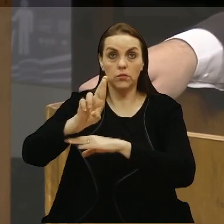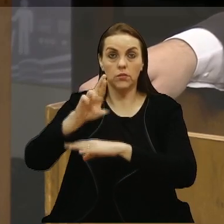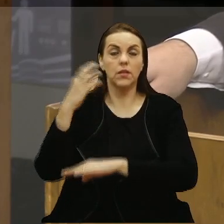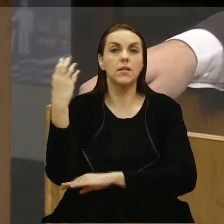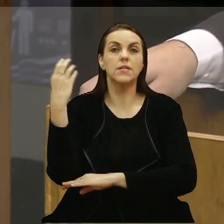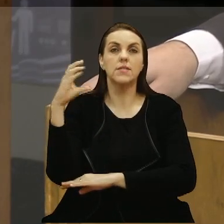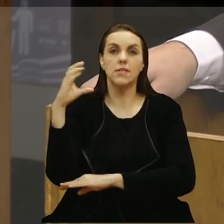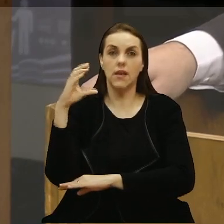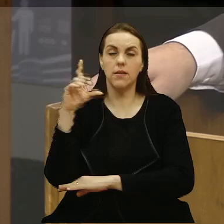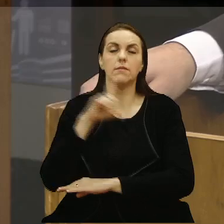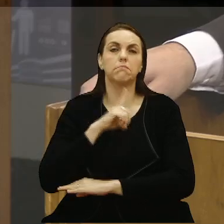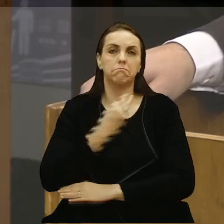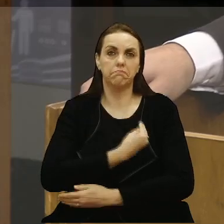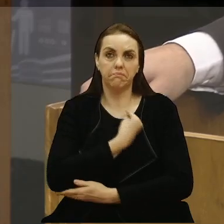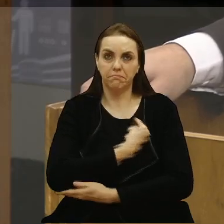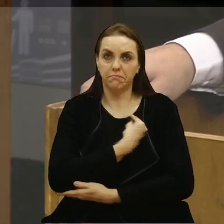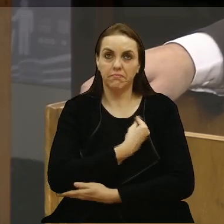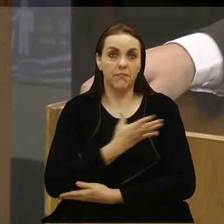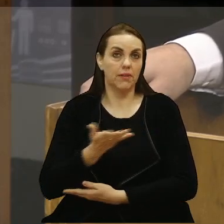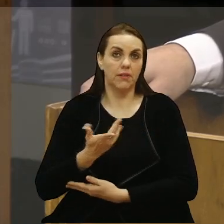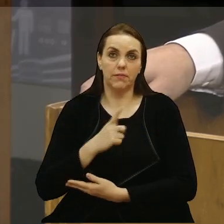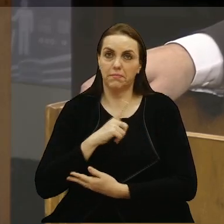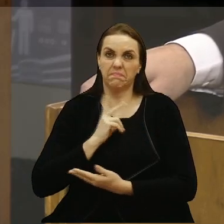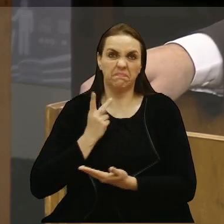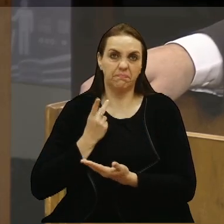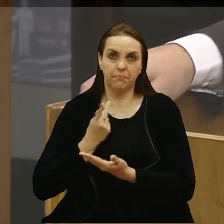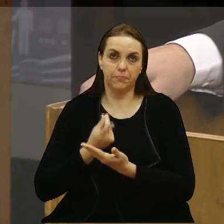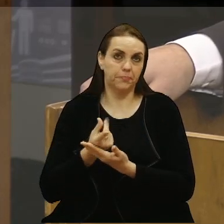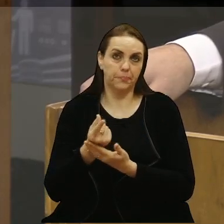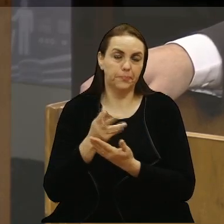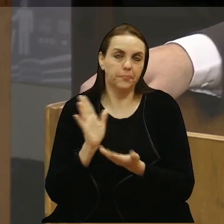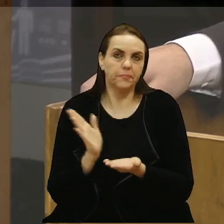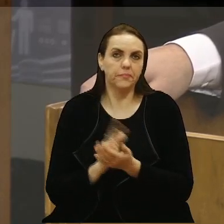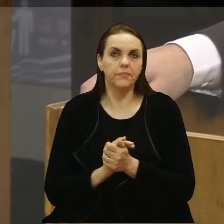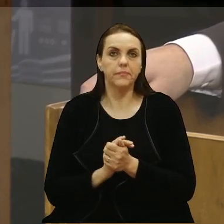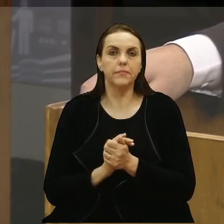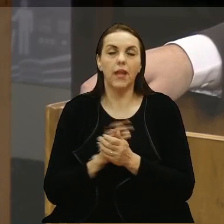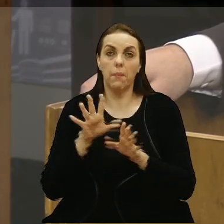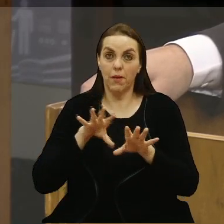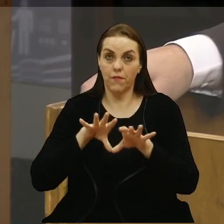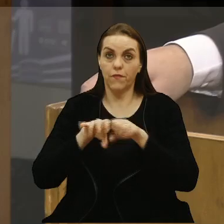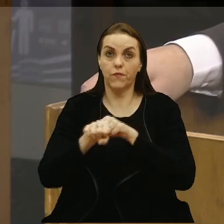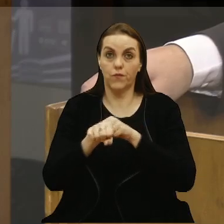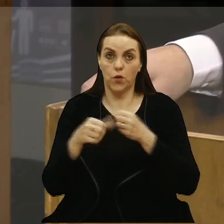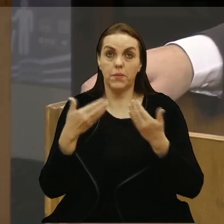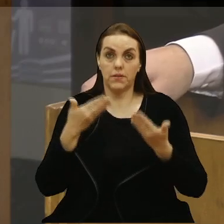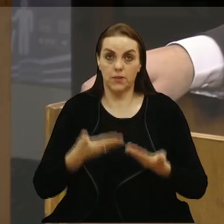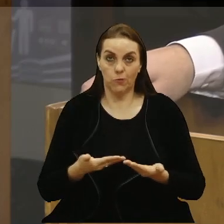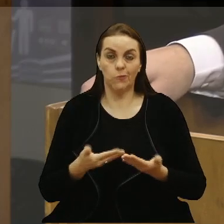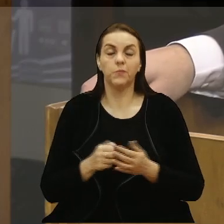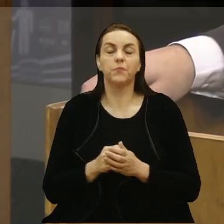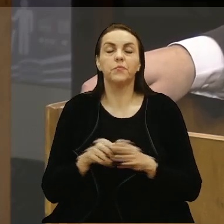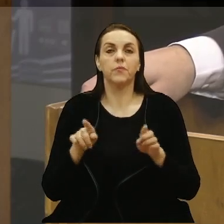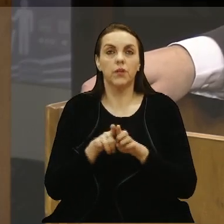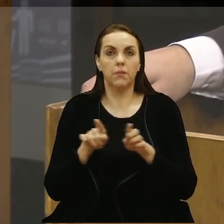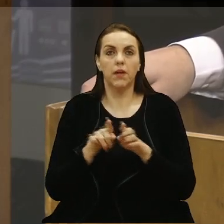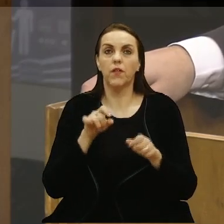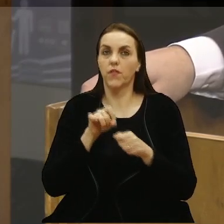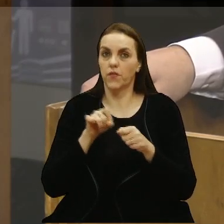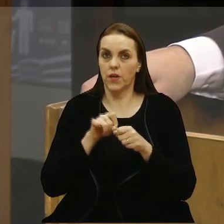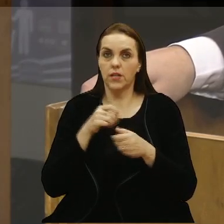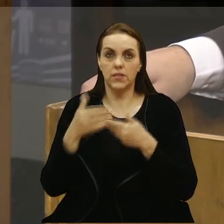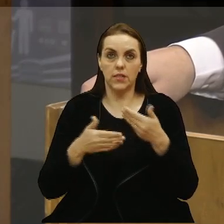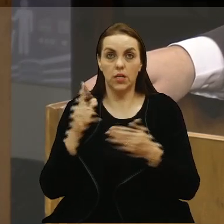está presente na minha vida do ponto de vista da formação e do meu fazer, seja